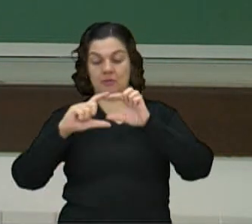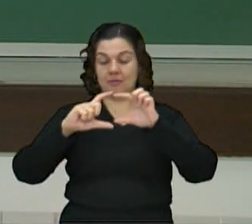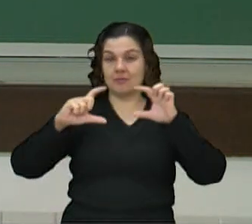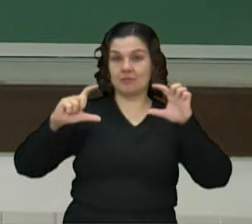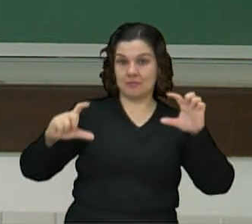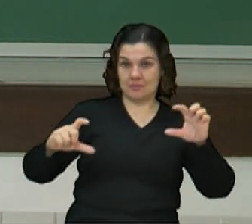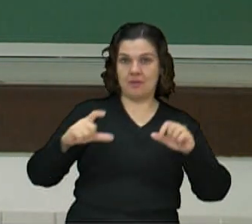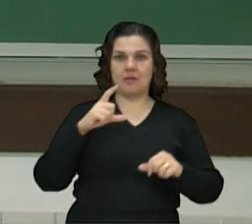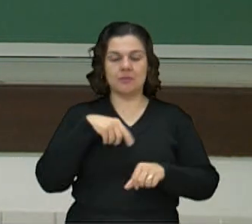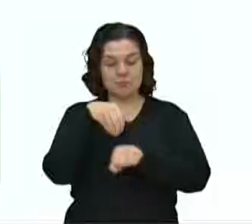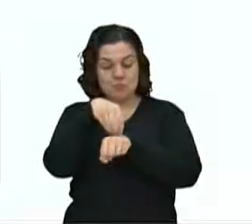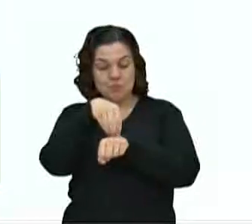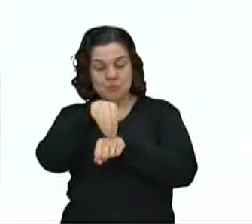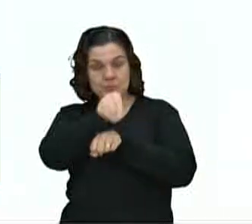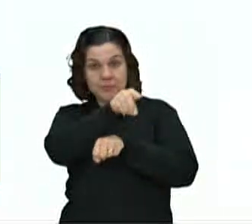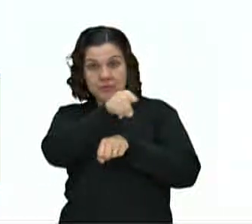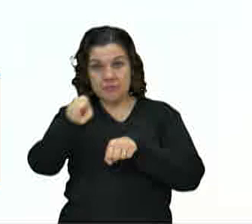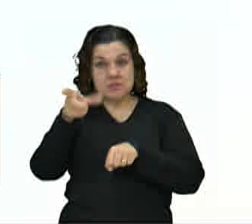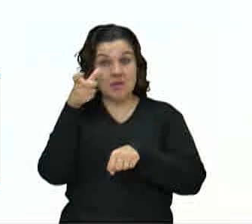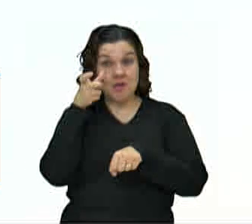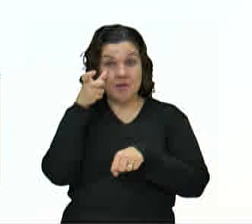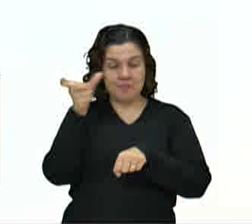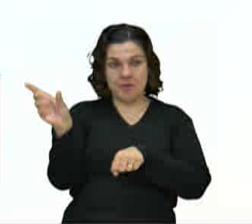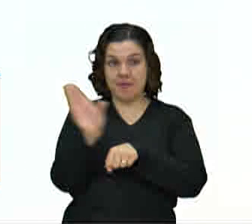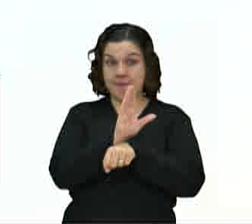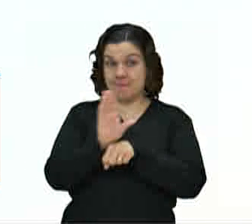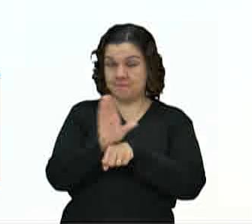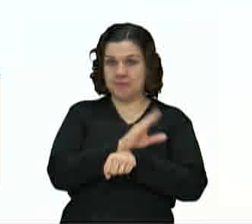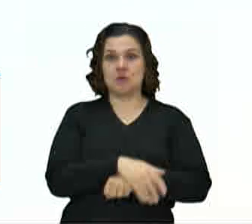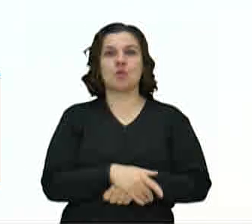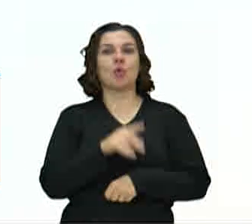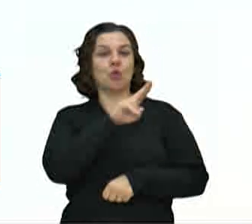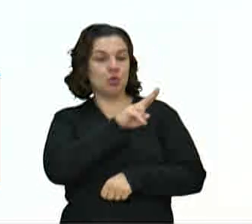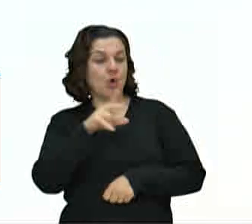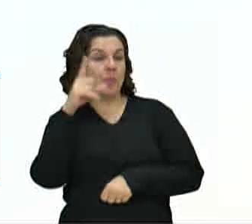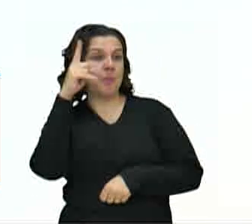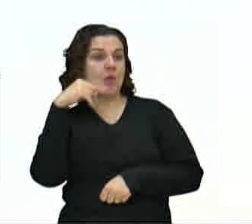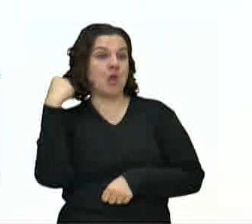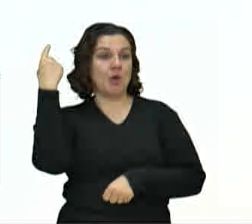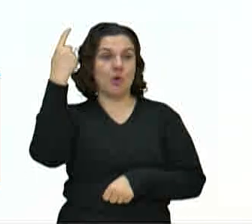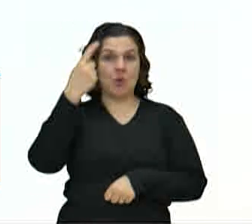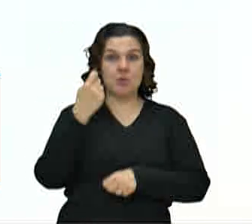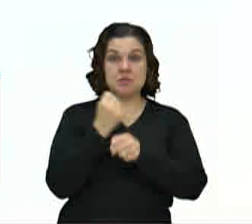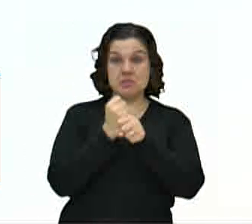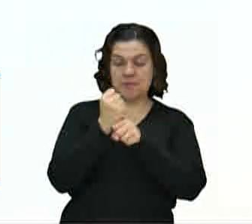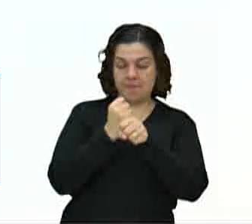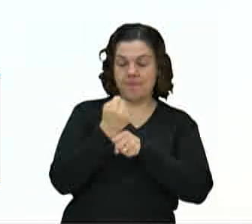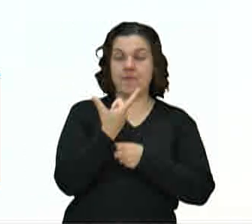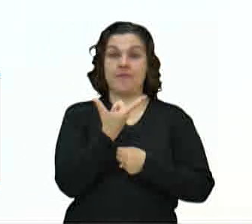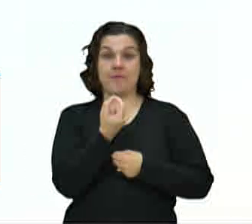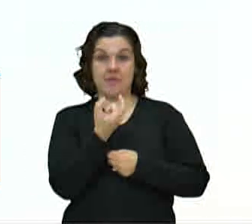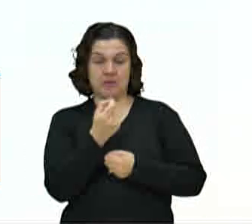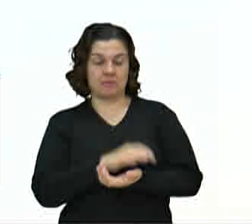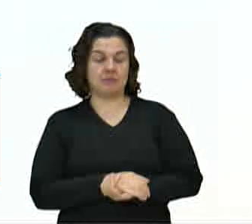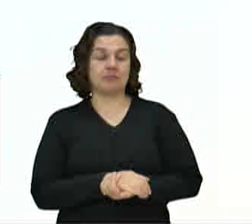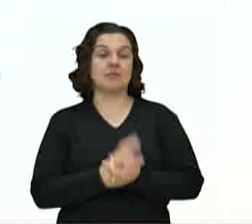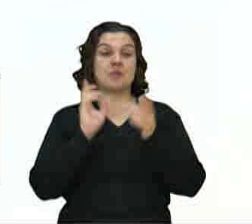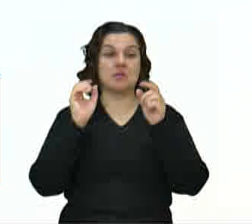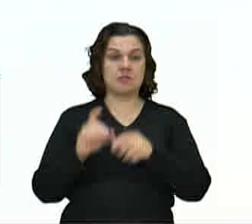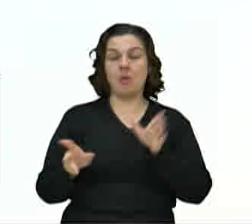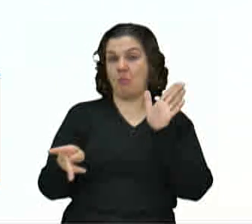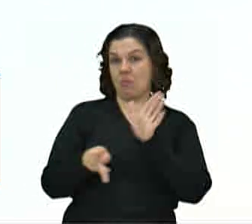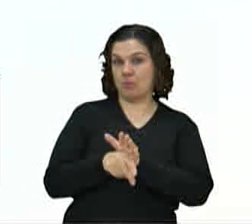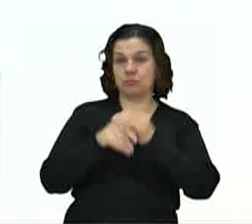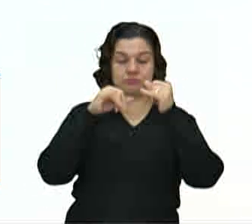aí embaixo, uma dica minha para você ver um videozinho sobre isso. Chama Os Loucos Anos 20. É um